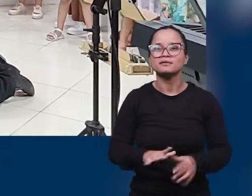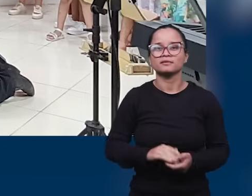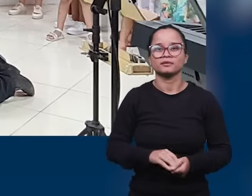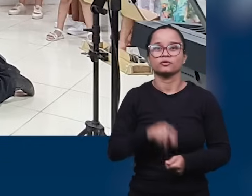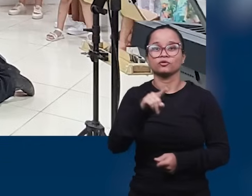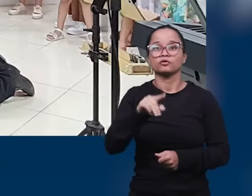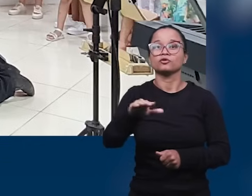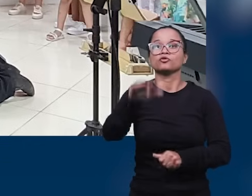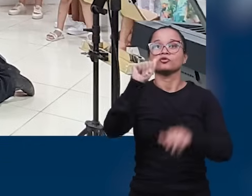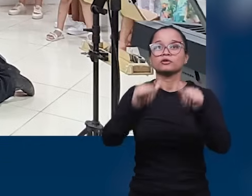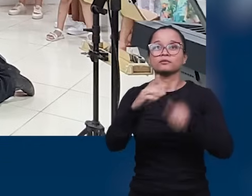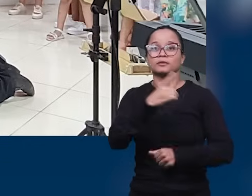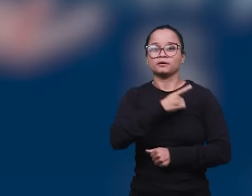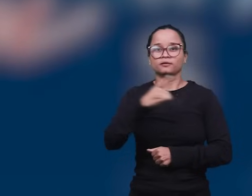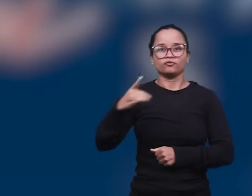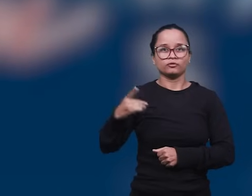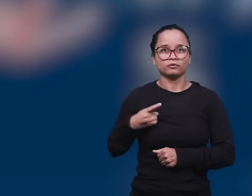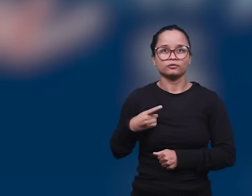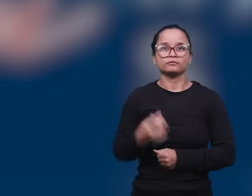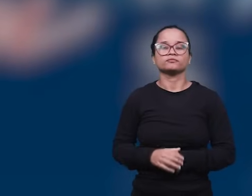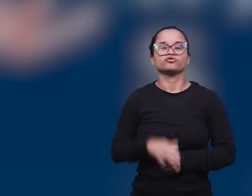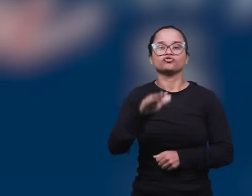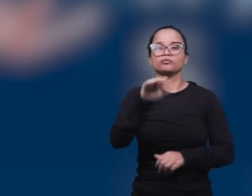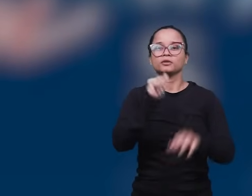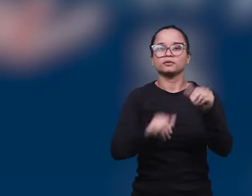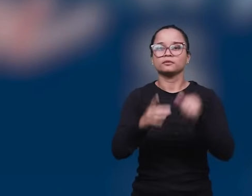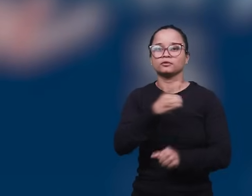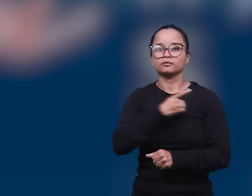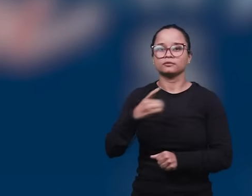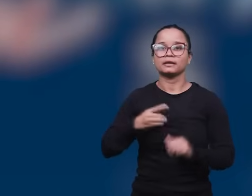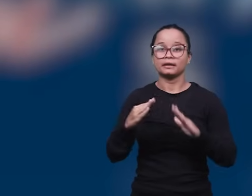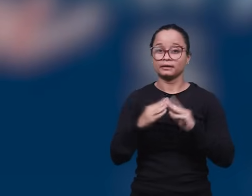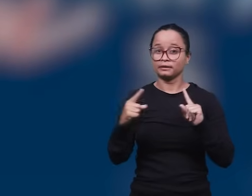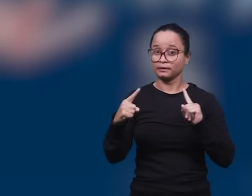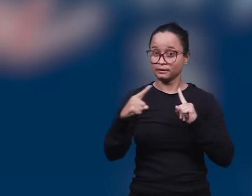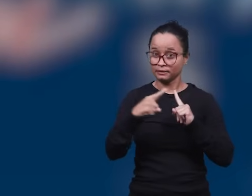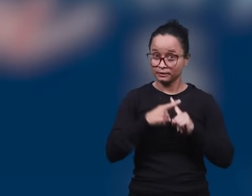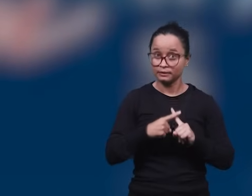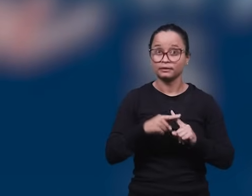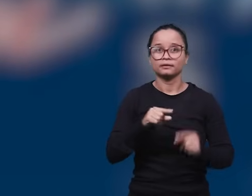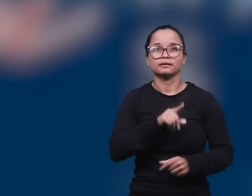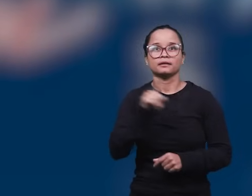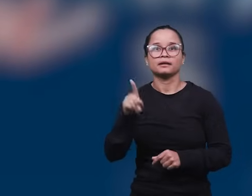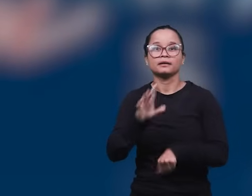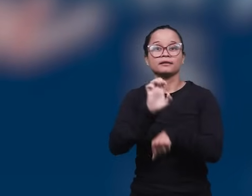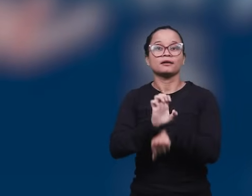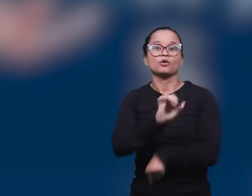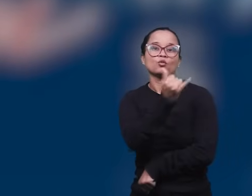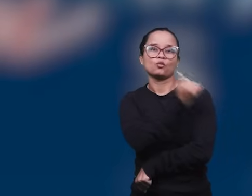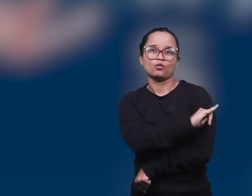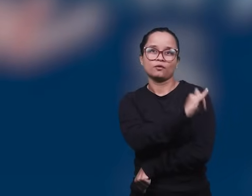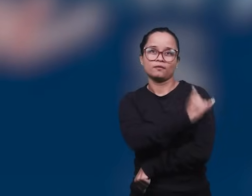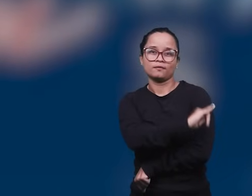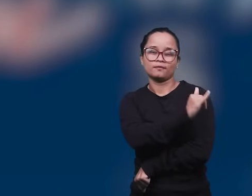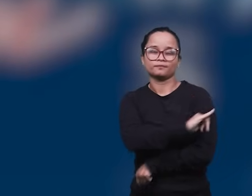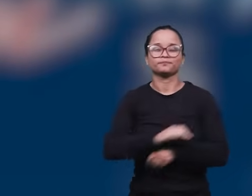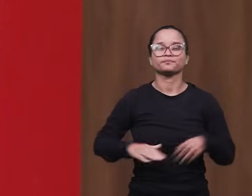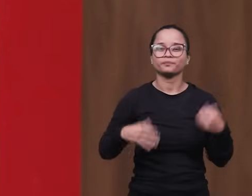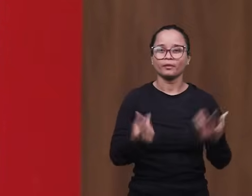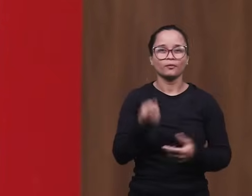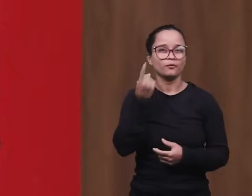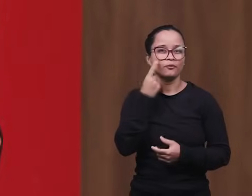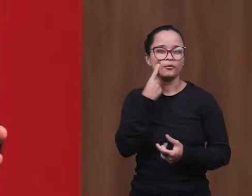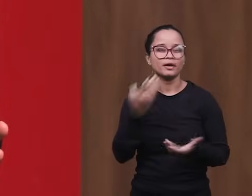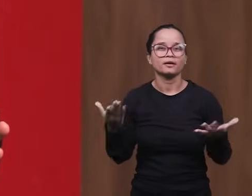que bênção, o irmão recebendo um chamado para o diaconato, levantamento para o diaconato na Igreja do bairro Adriana, no Estado do Rio de Janeiro.